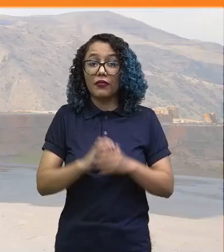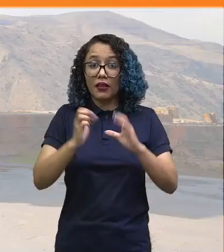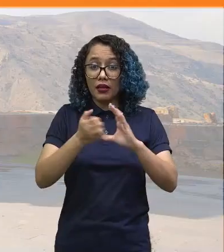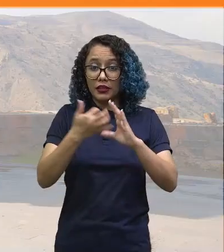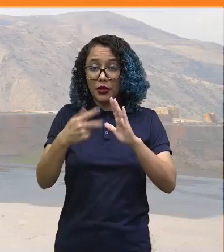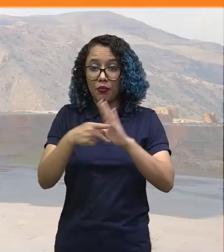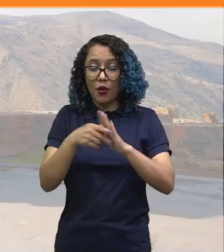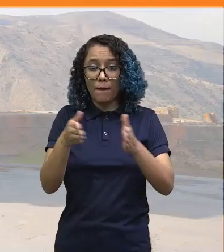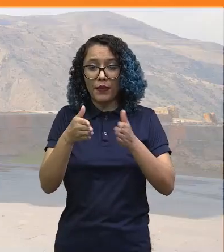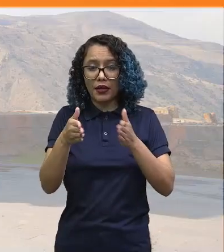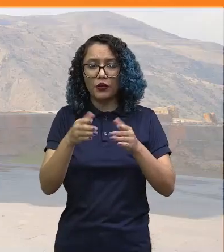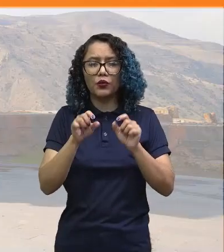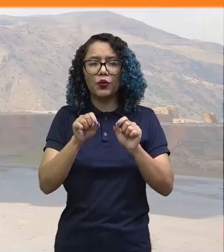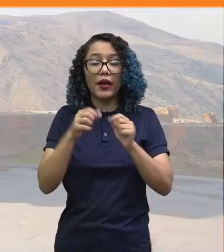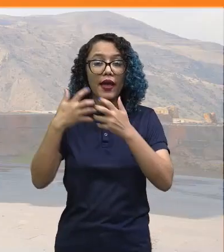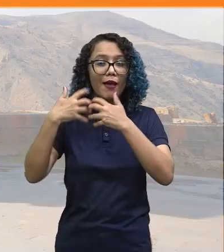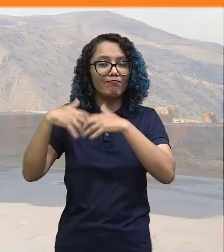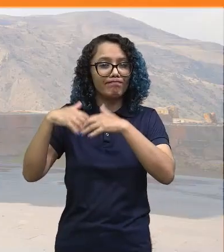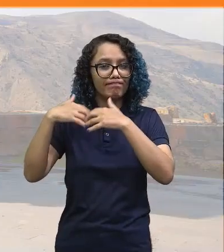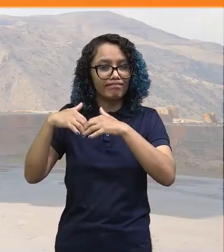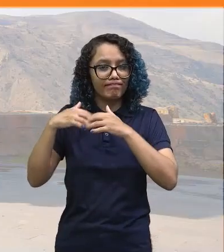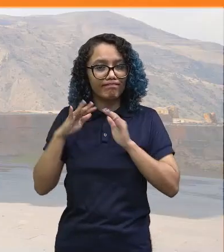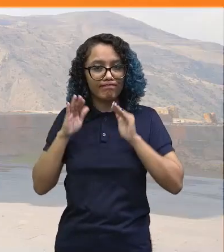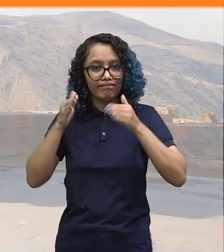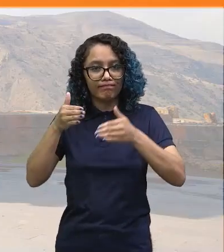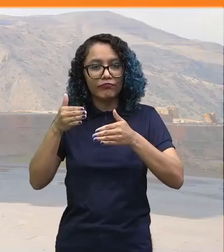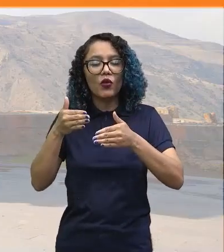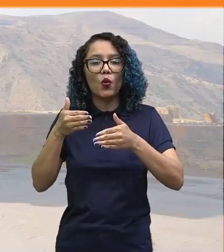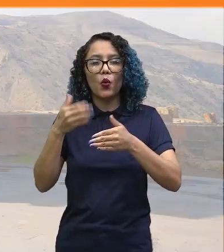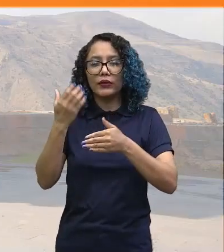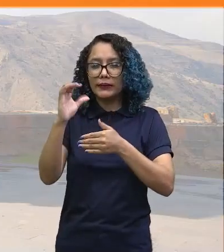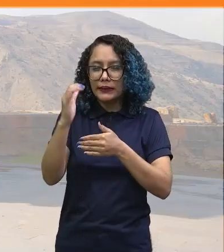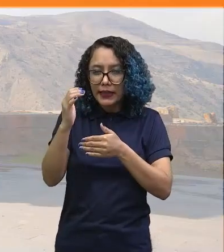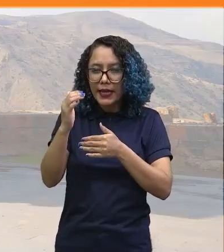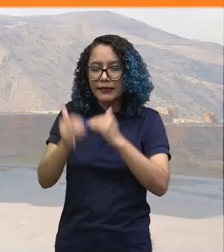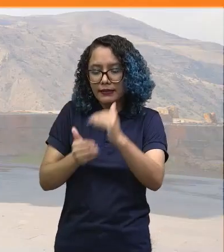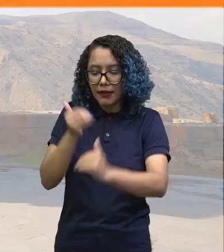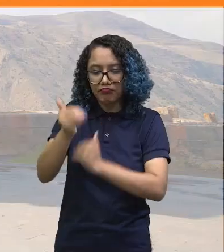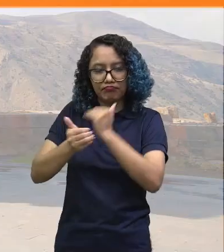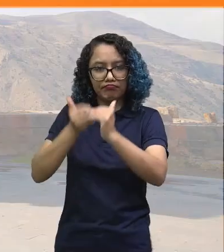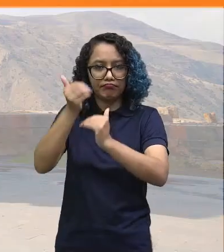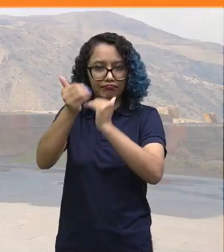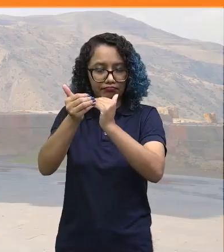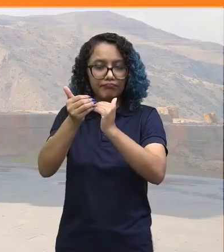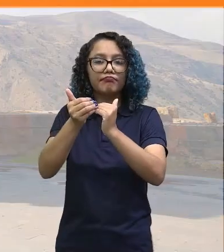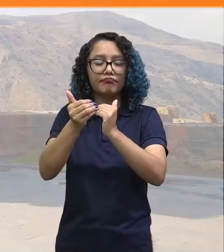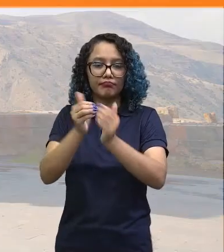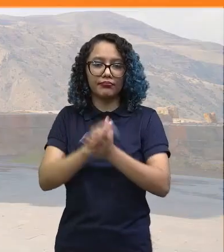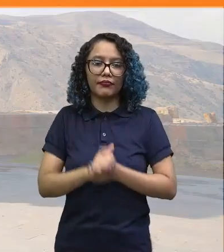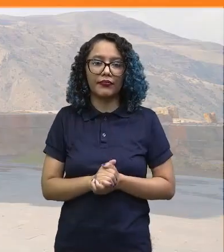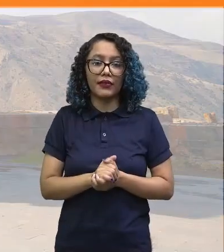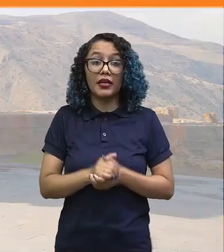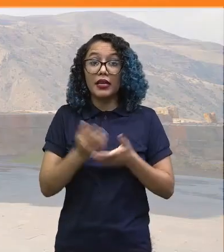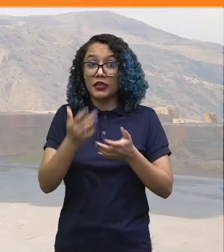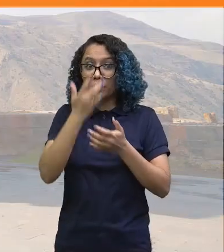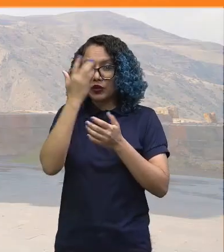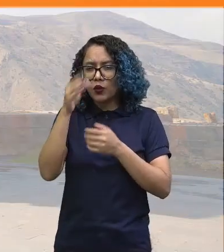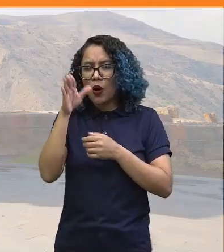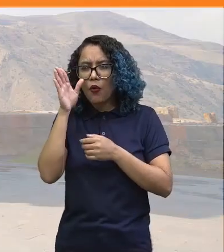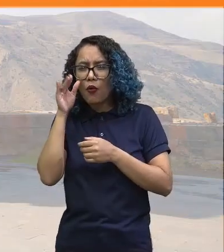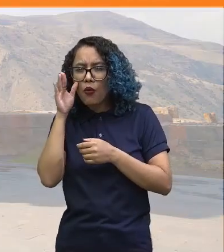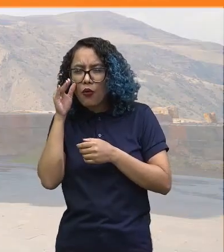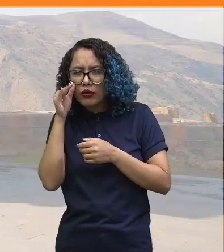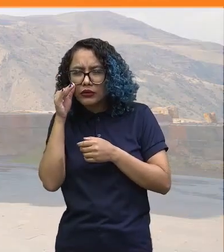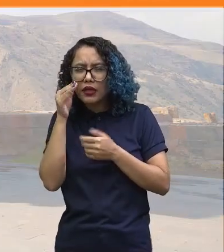o racionalismo, né? O cientificismo, e as pessoas agora, com esta curiosidade de saber